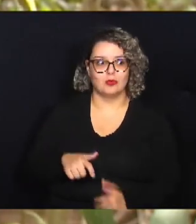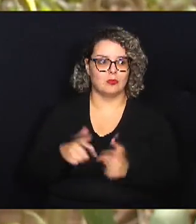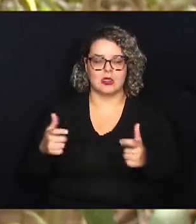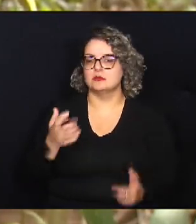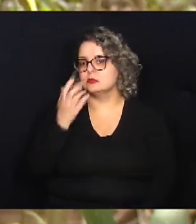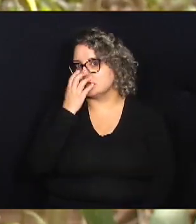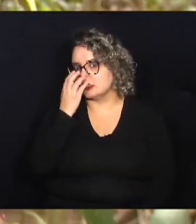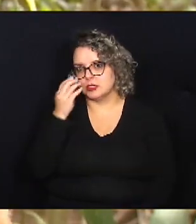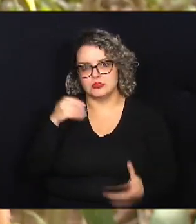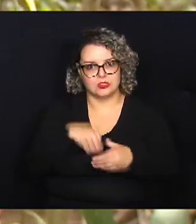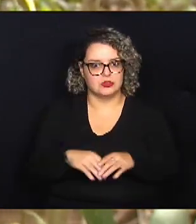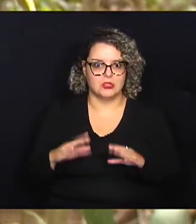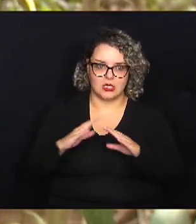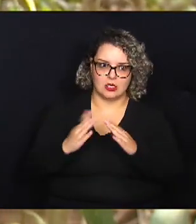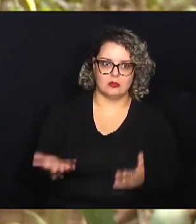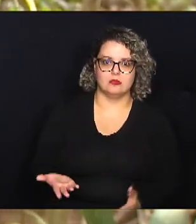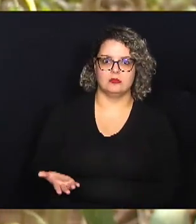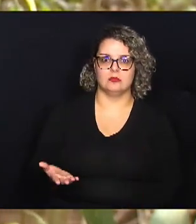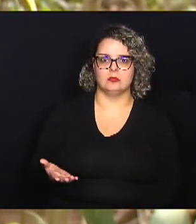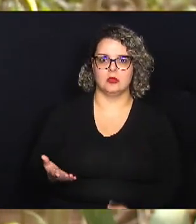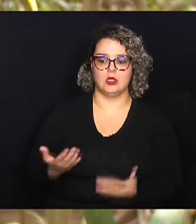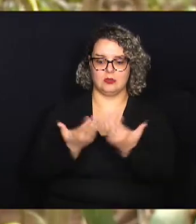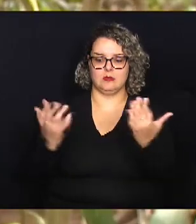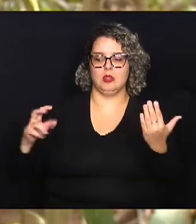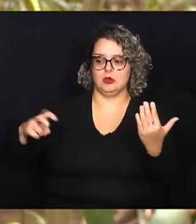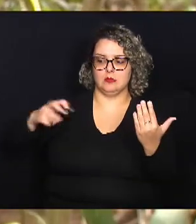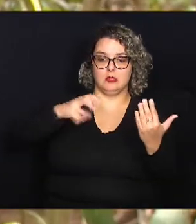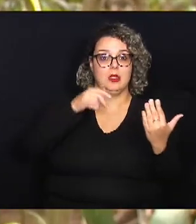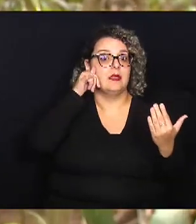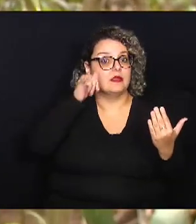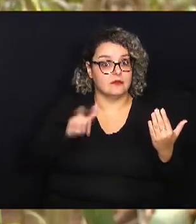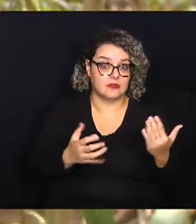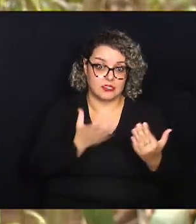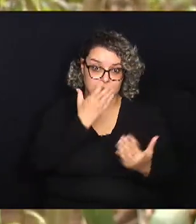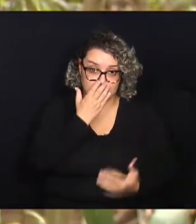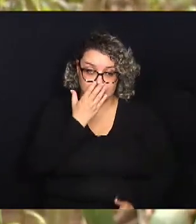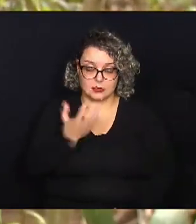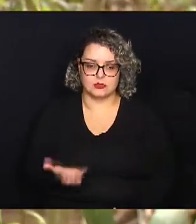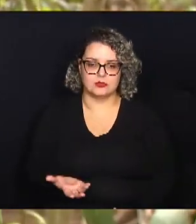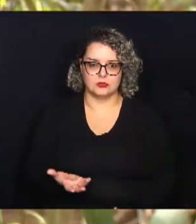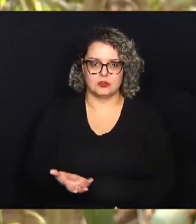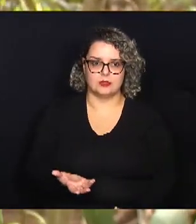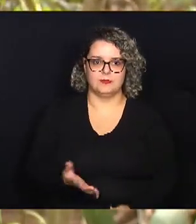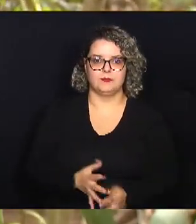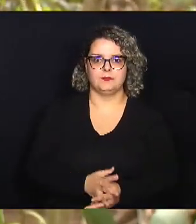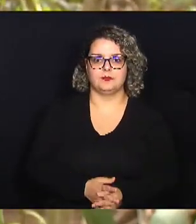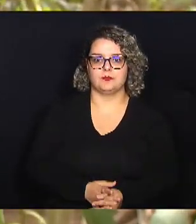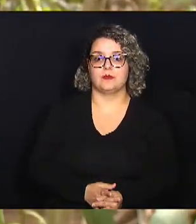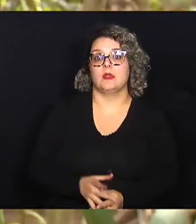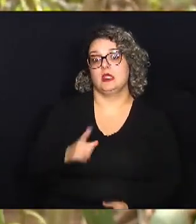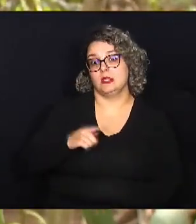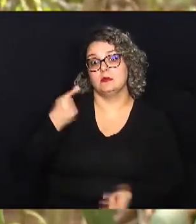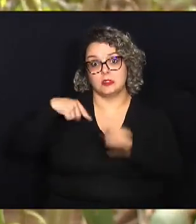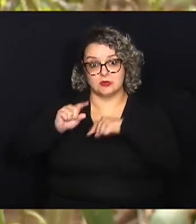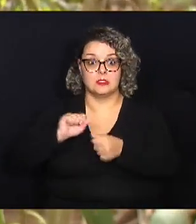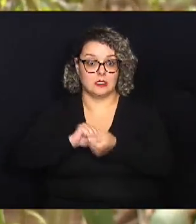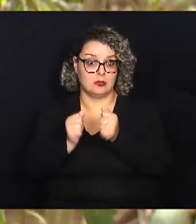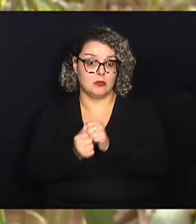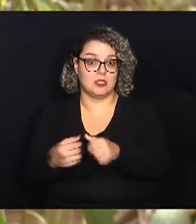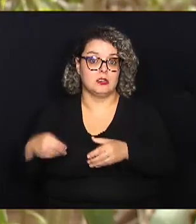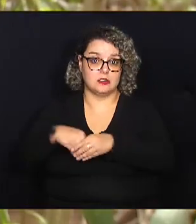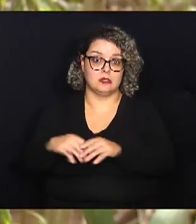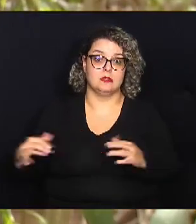casas, né? Então eles andam pelos muros, evitam esses cães, né? E acabam tendo mais sucesso em se adaptar dentro do